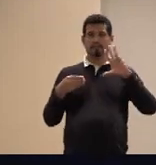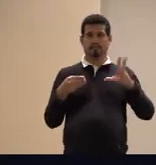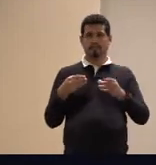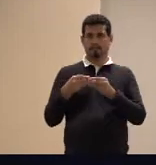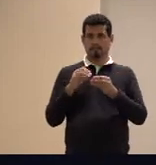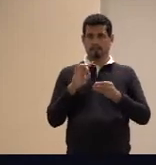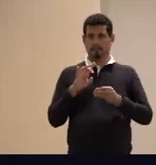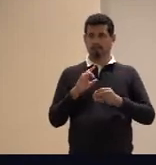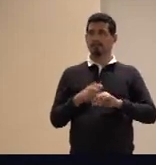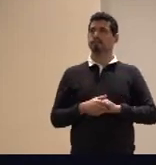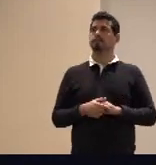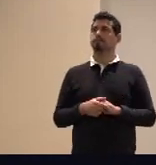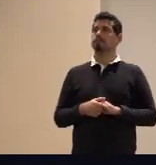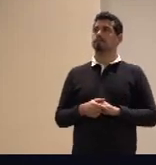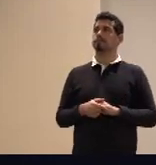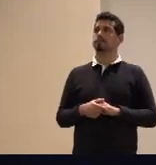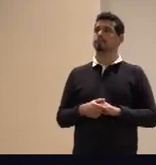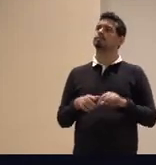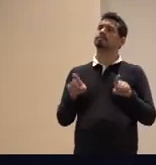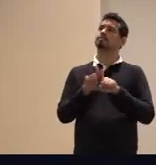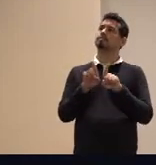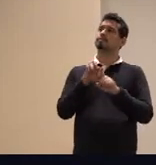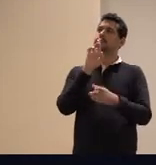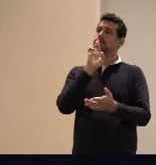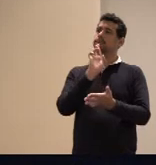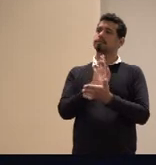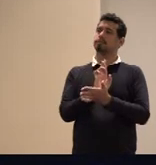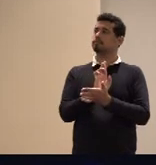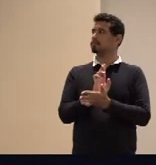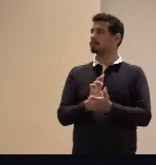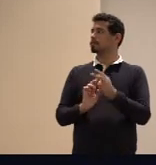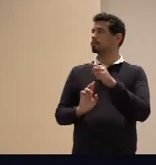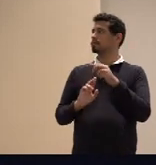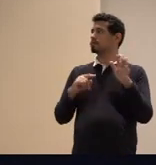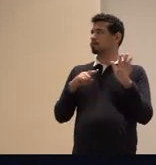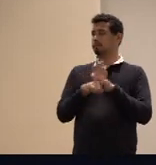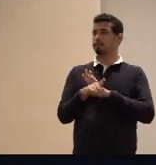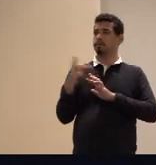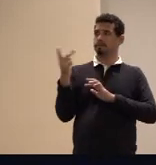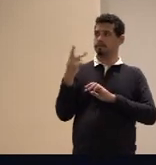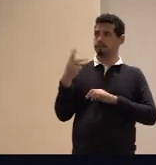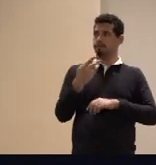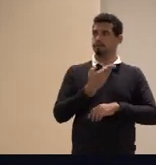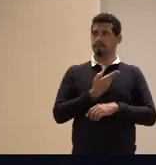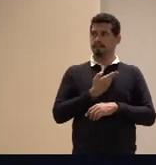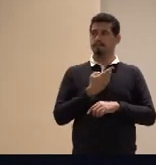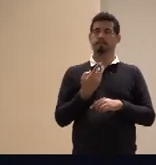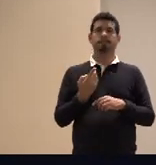Uhum. Também, respondendo um pouquinho da pergunta das duas colegas ali,